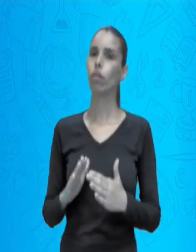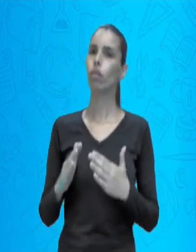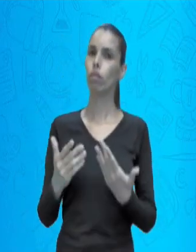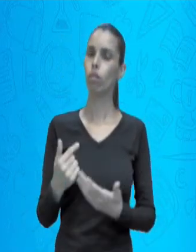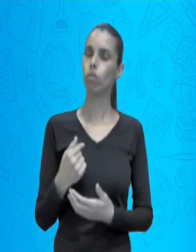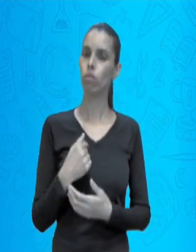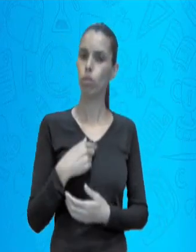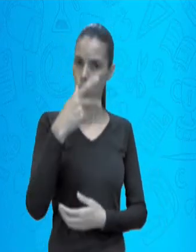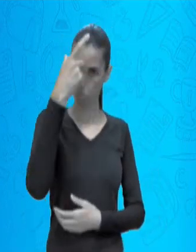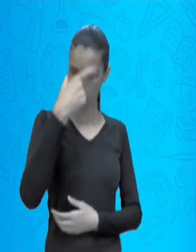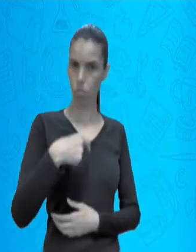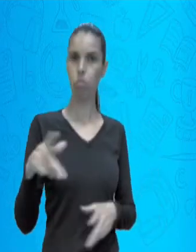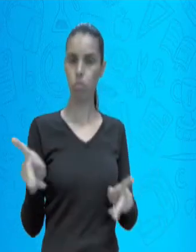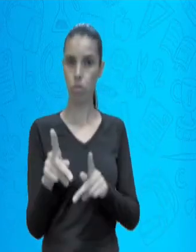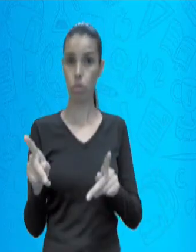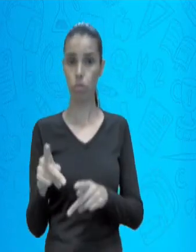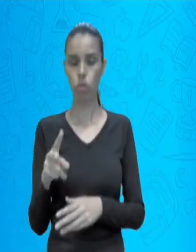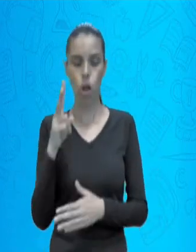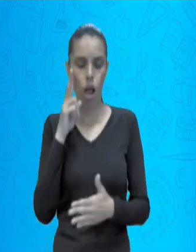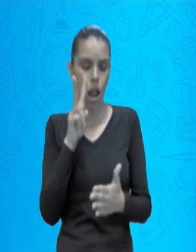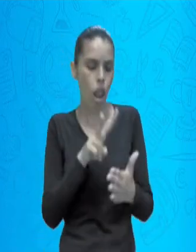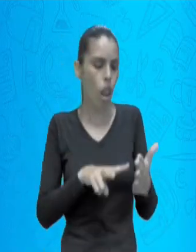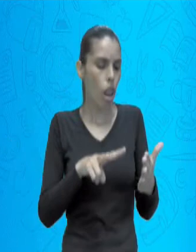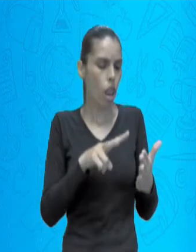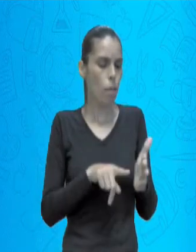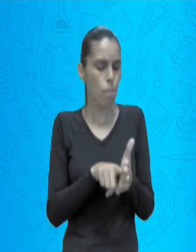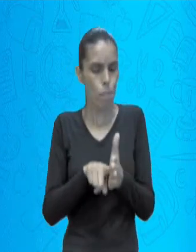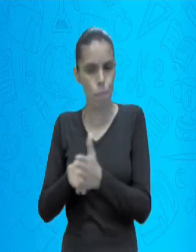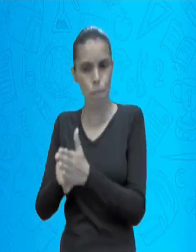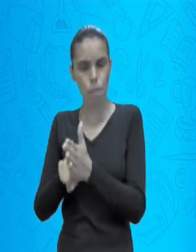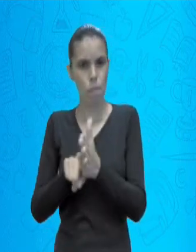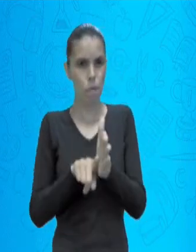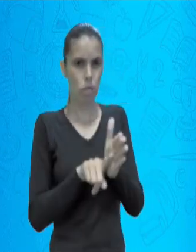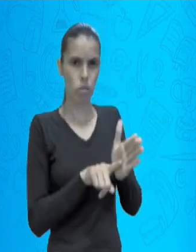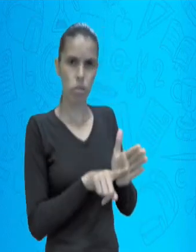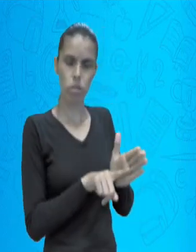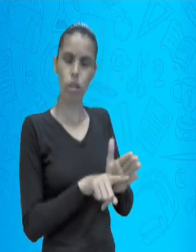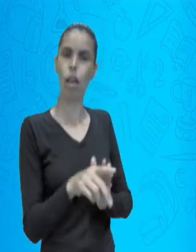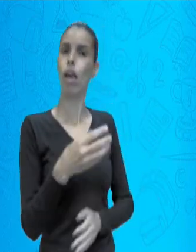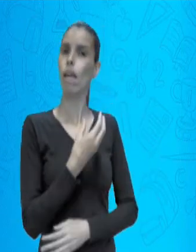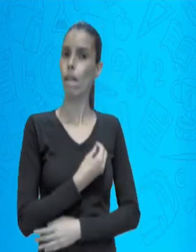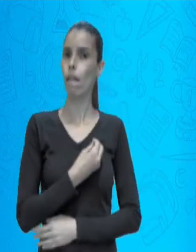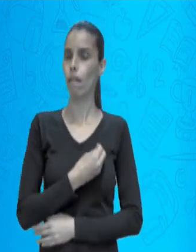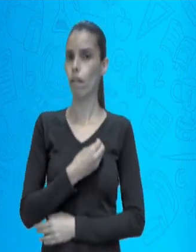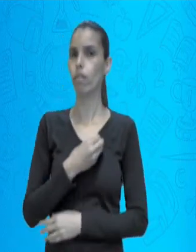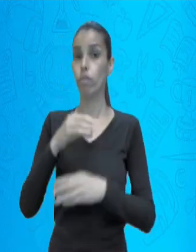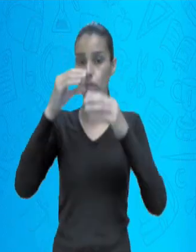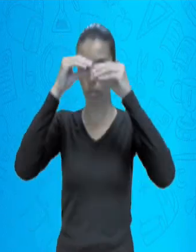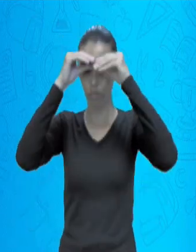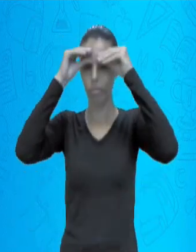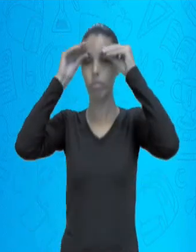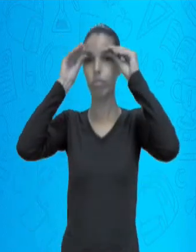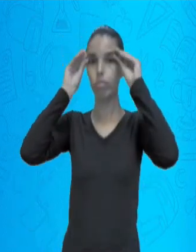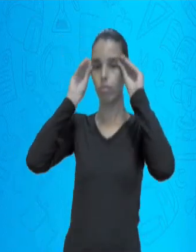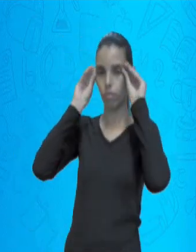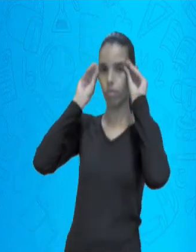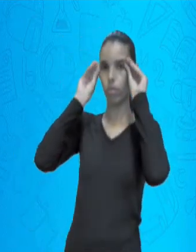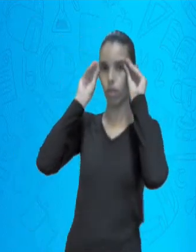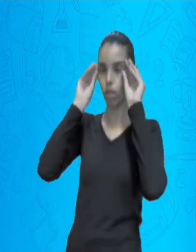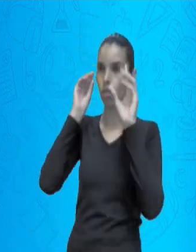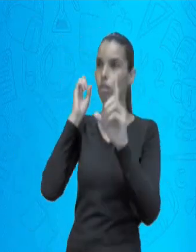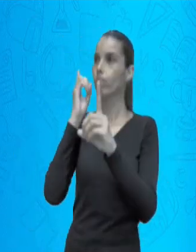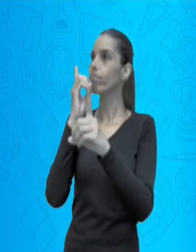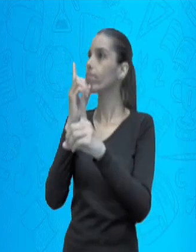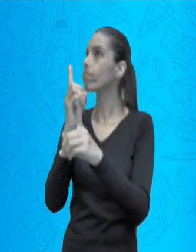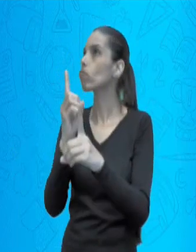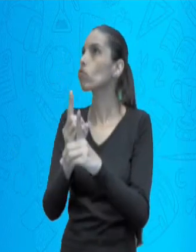eu quero falar agora para você o que eu observei, tudo sobre a